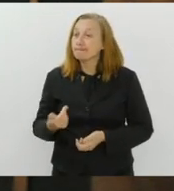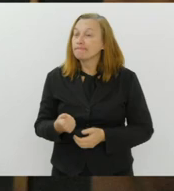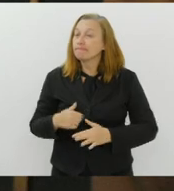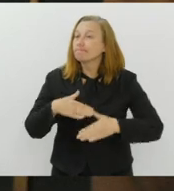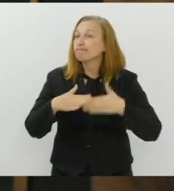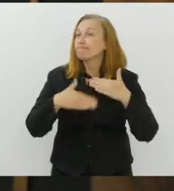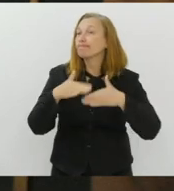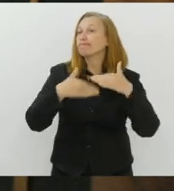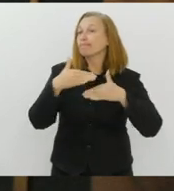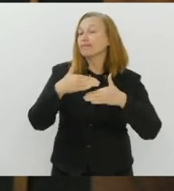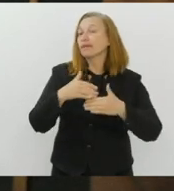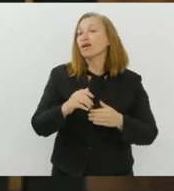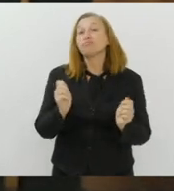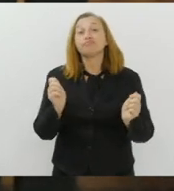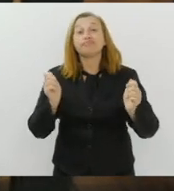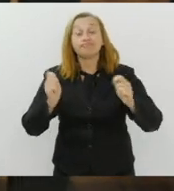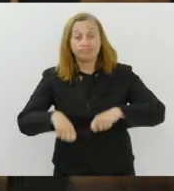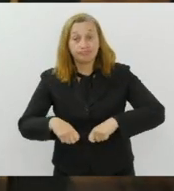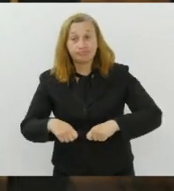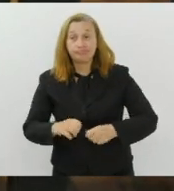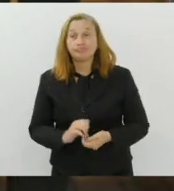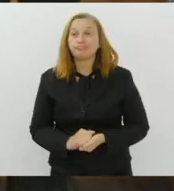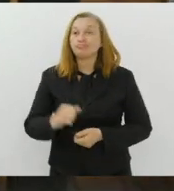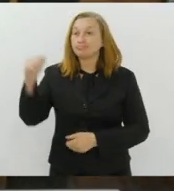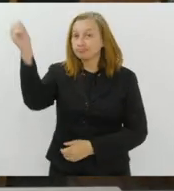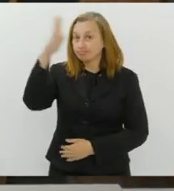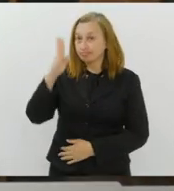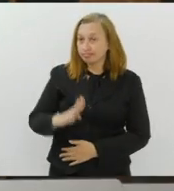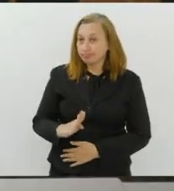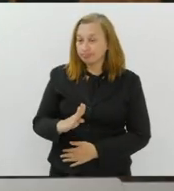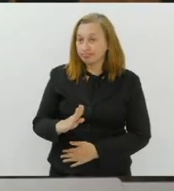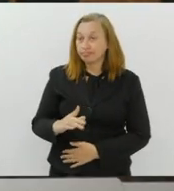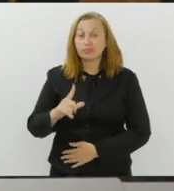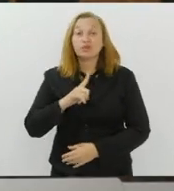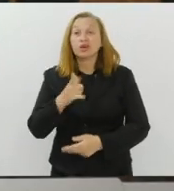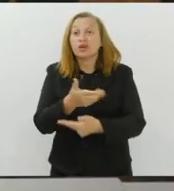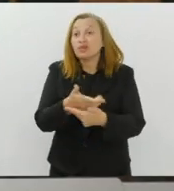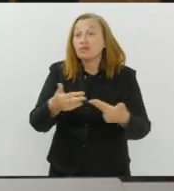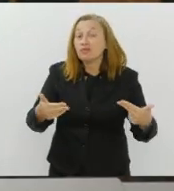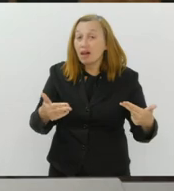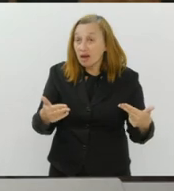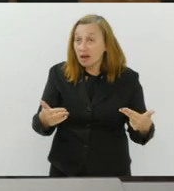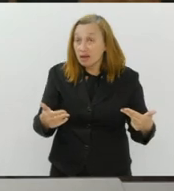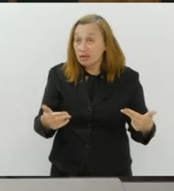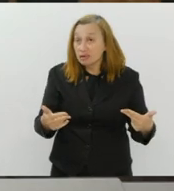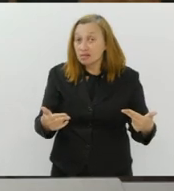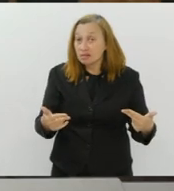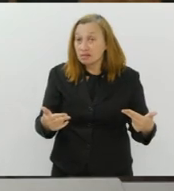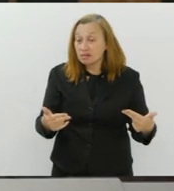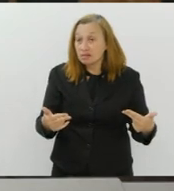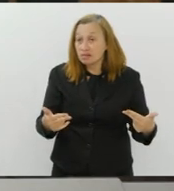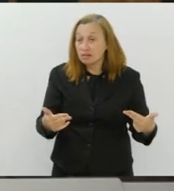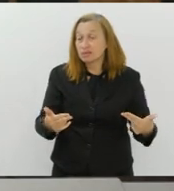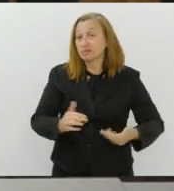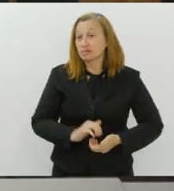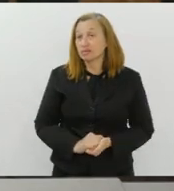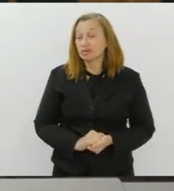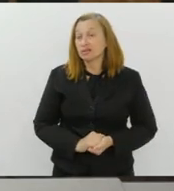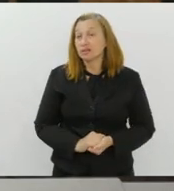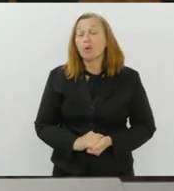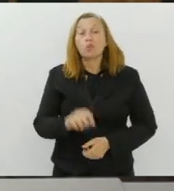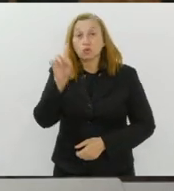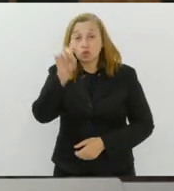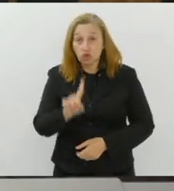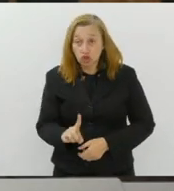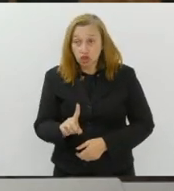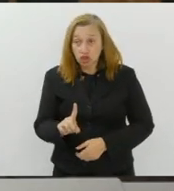processos. A possibilidade, no Brasil, de termos varas específicas para o direito